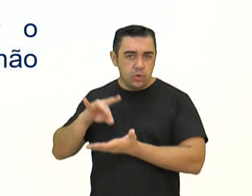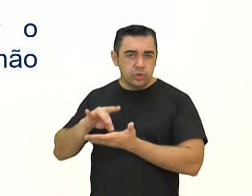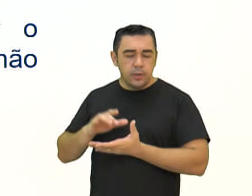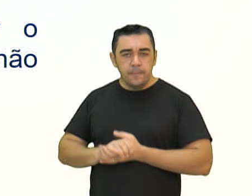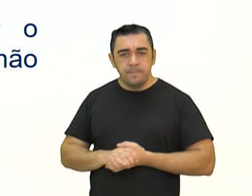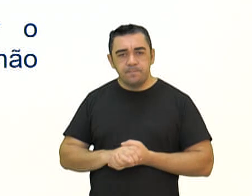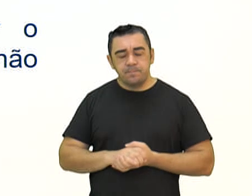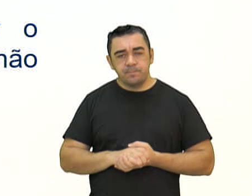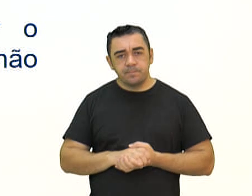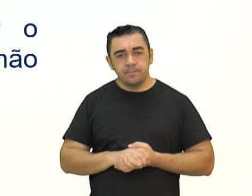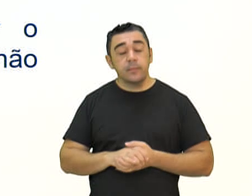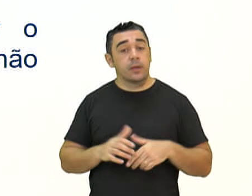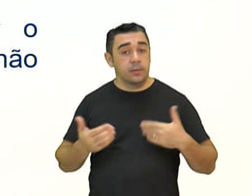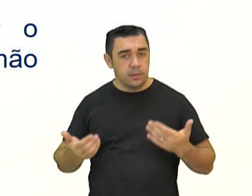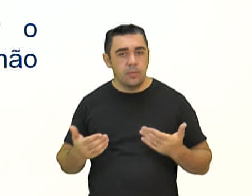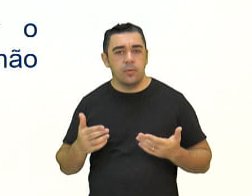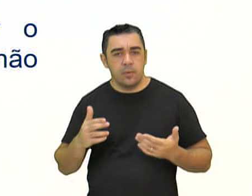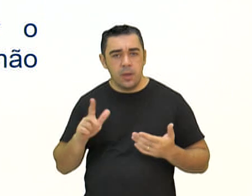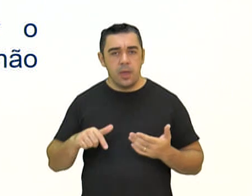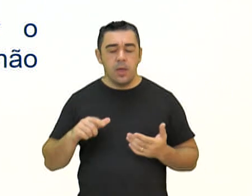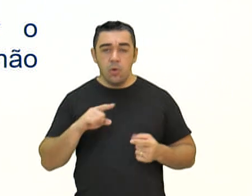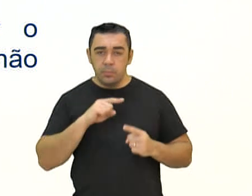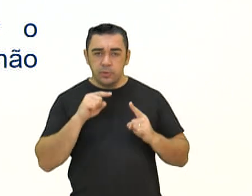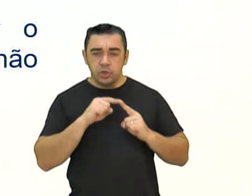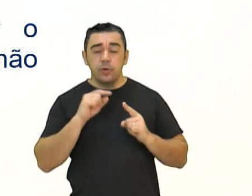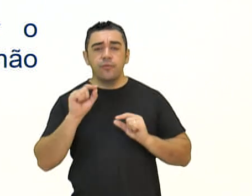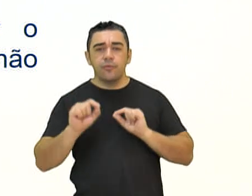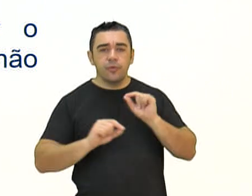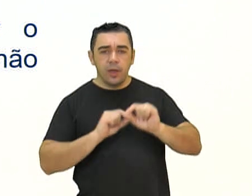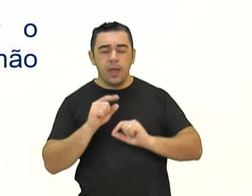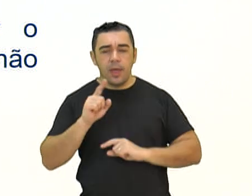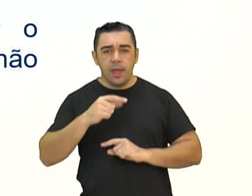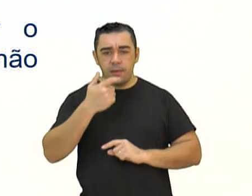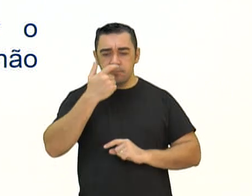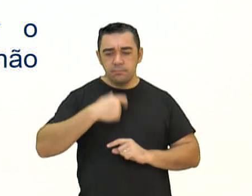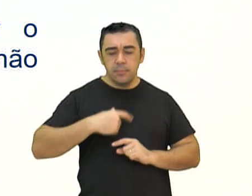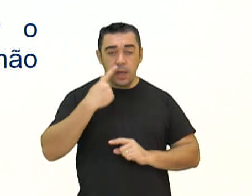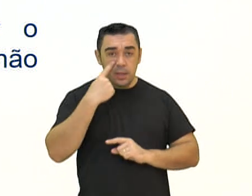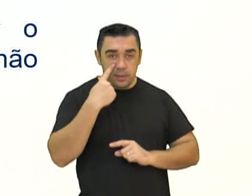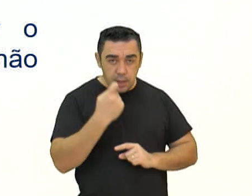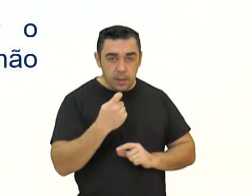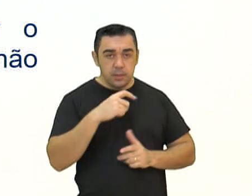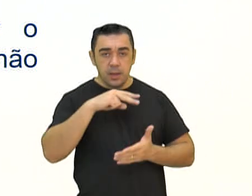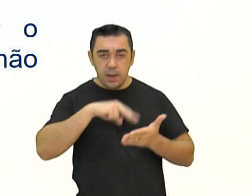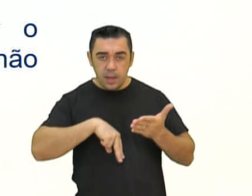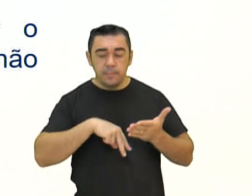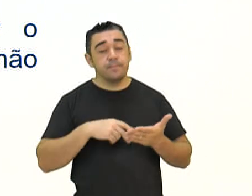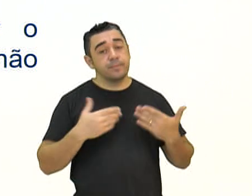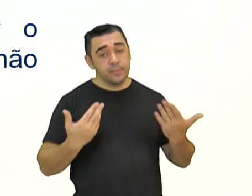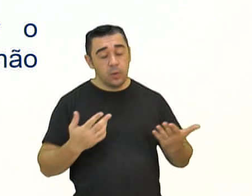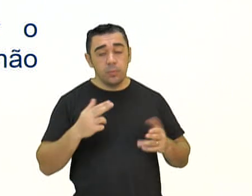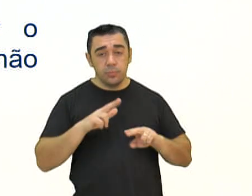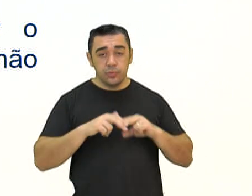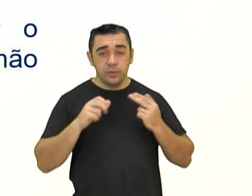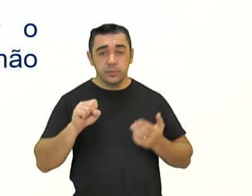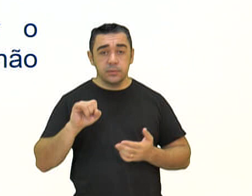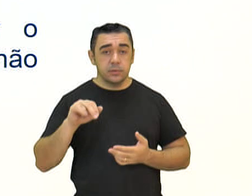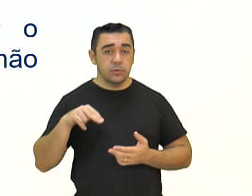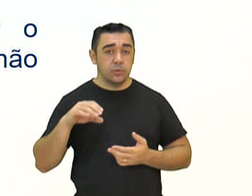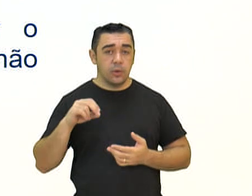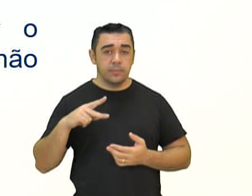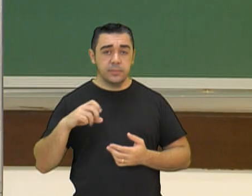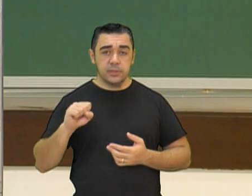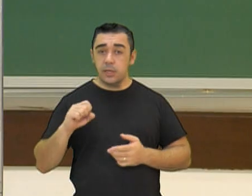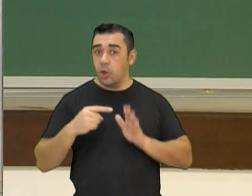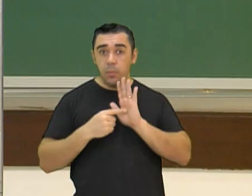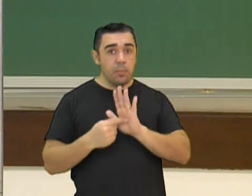observações. Justamente pelo objetivo de despertar o interesse do interlocutor pela obra, a sinopse não revela o